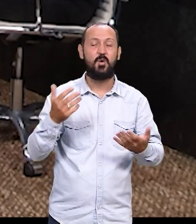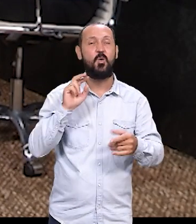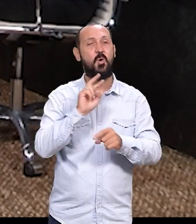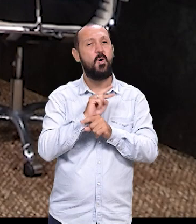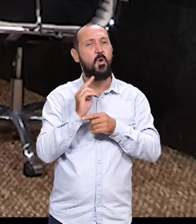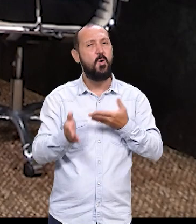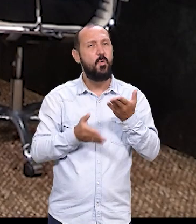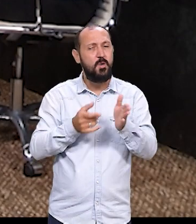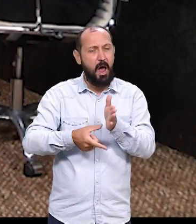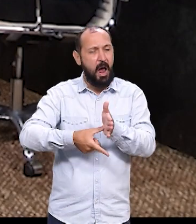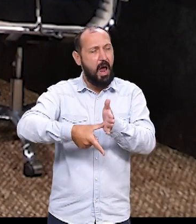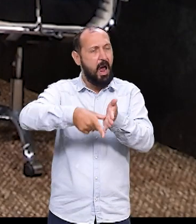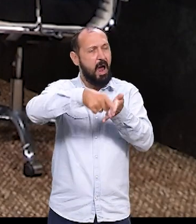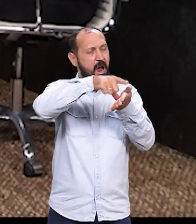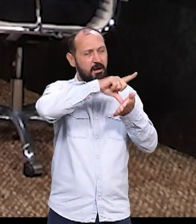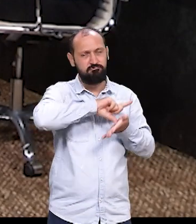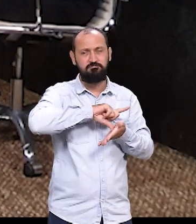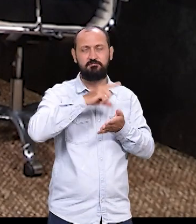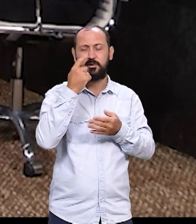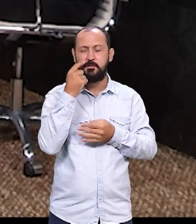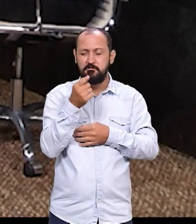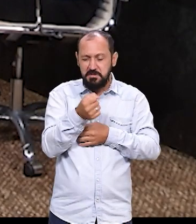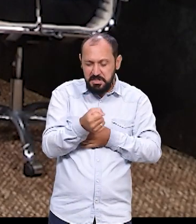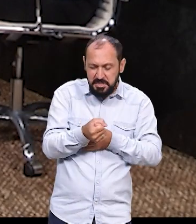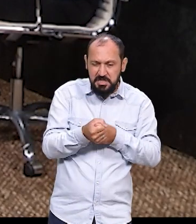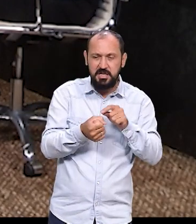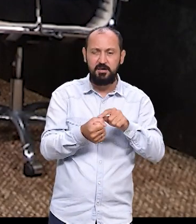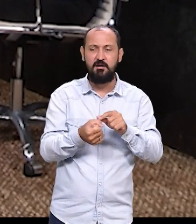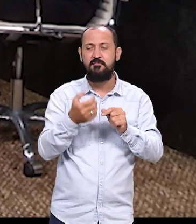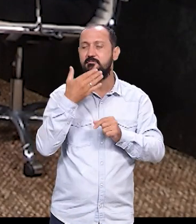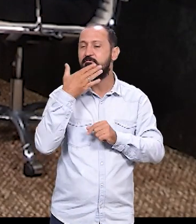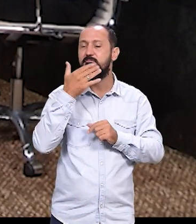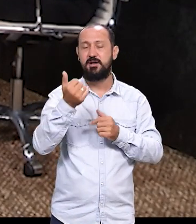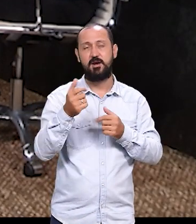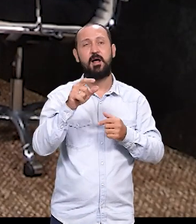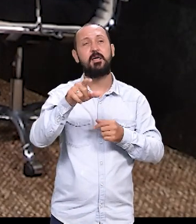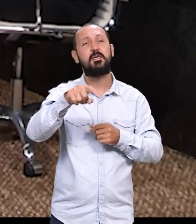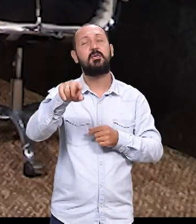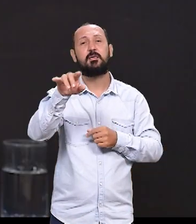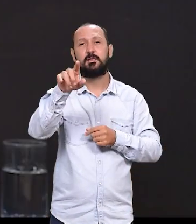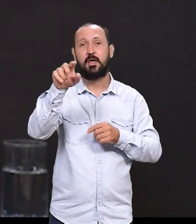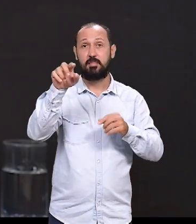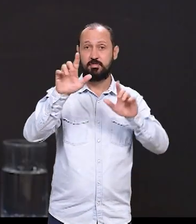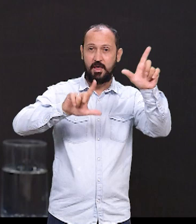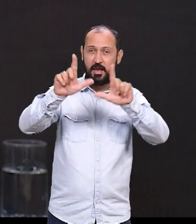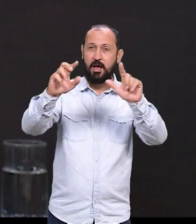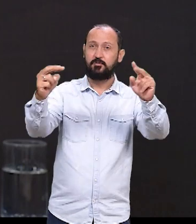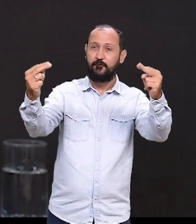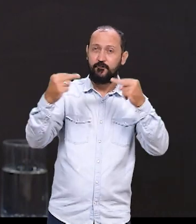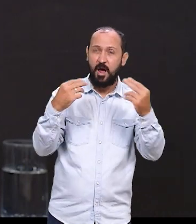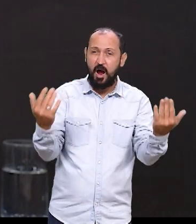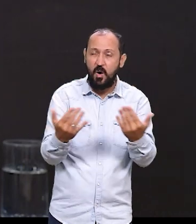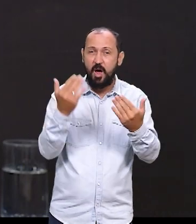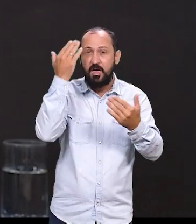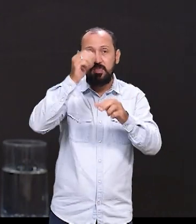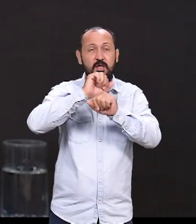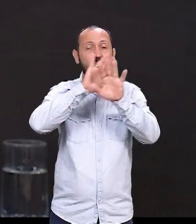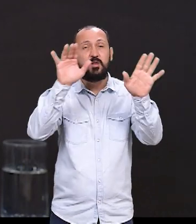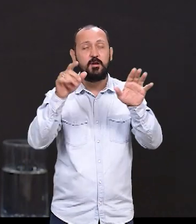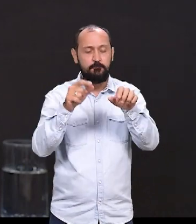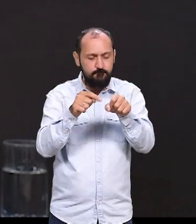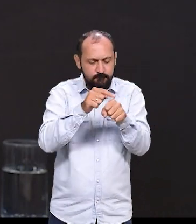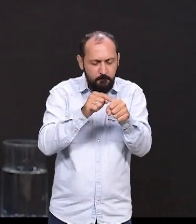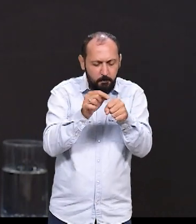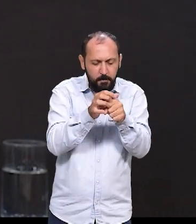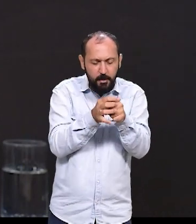então evitar a doença ou tratá-la na sua forma mais precoce quando o tumor é pequenininho é bom que todos que estão em casa nos que